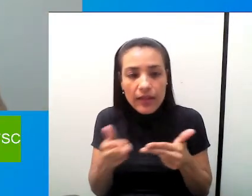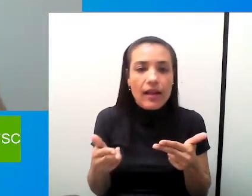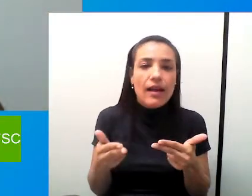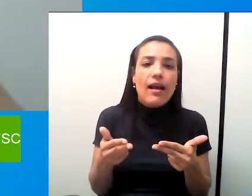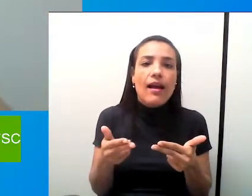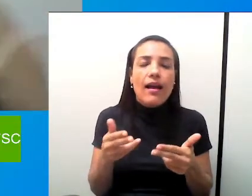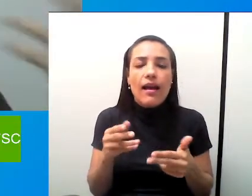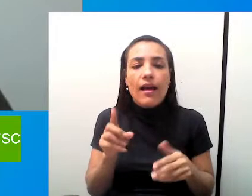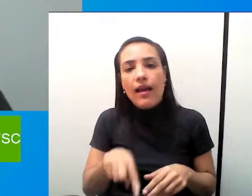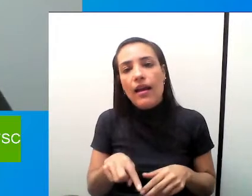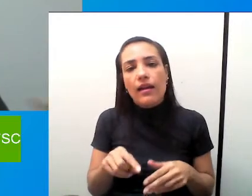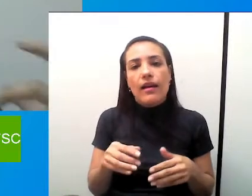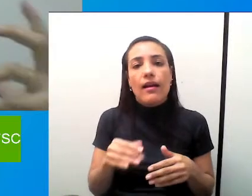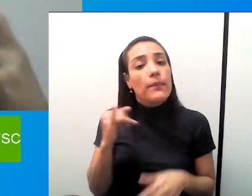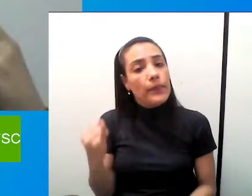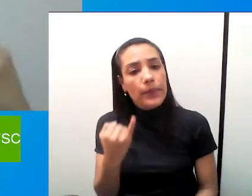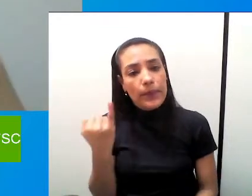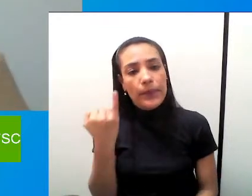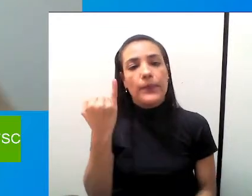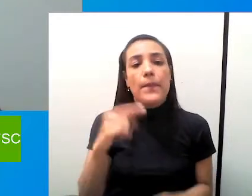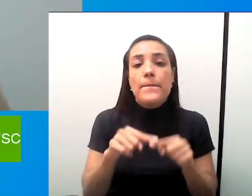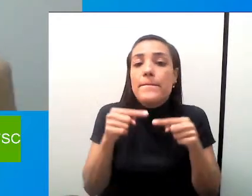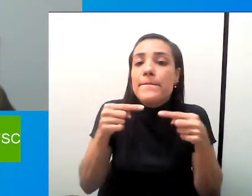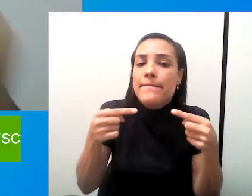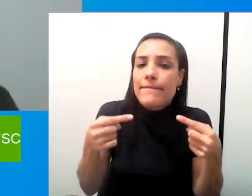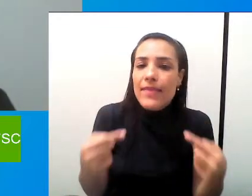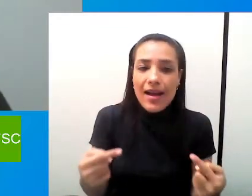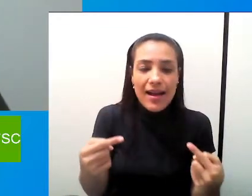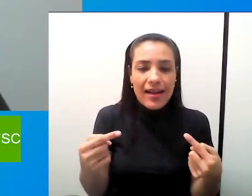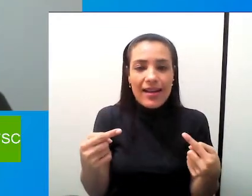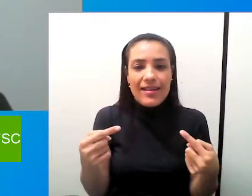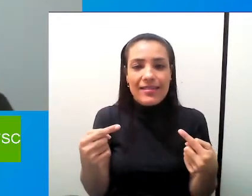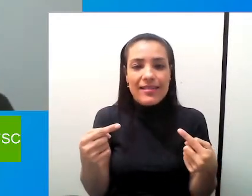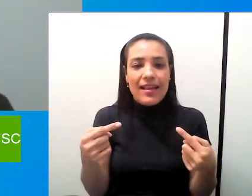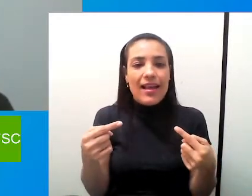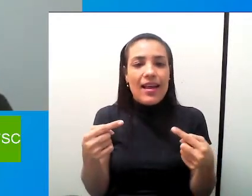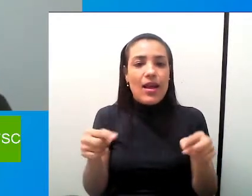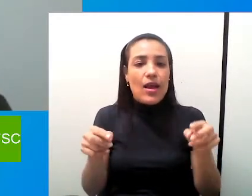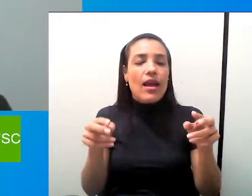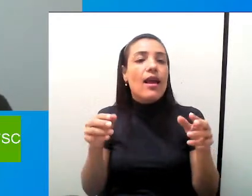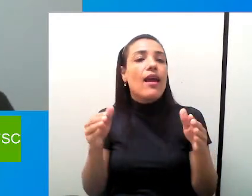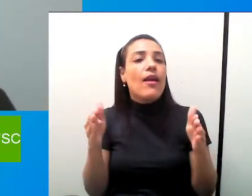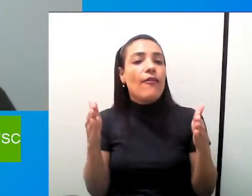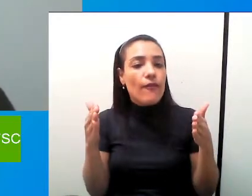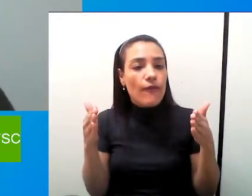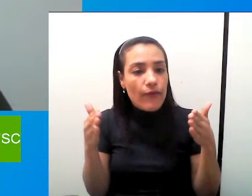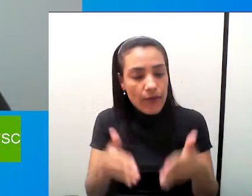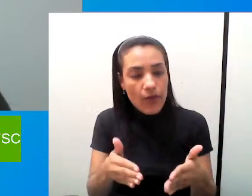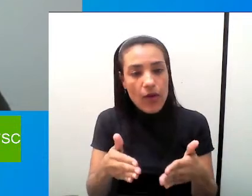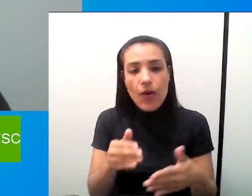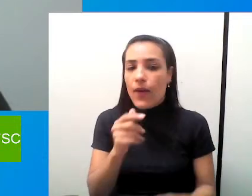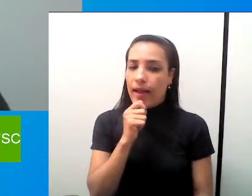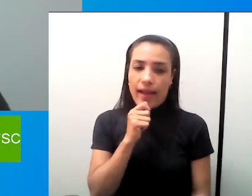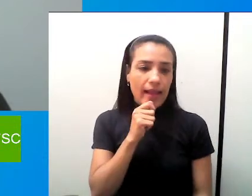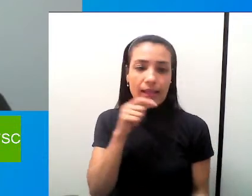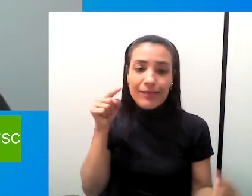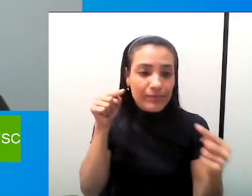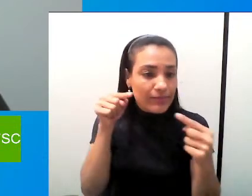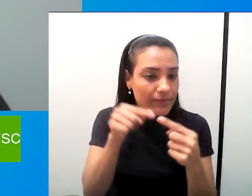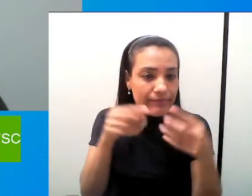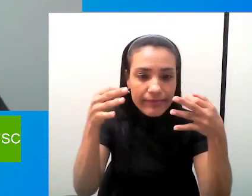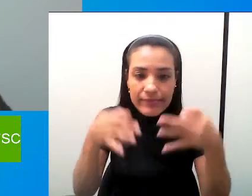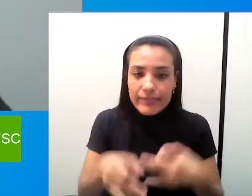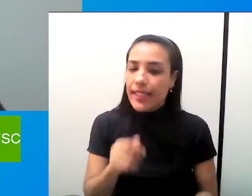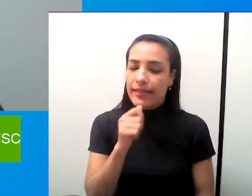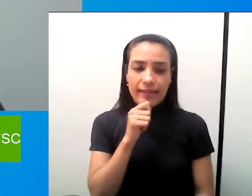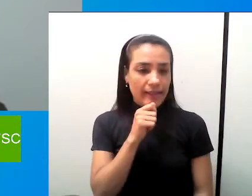que era importante, mas não tinha essa ênfase, essa necessidade que existe de se relacionar